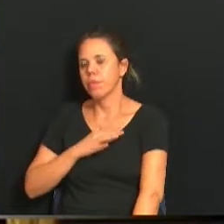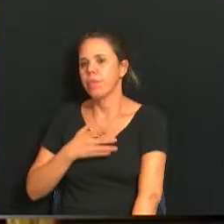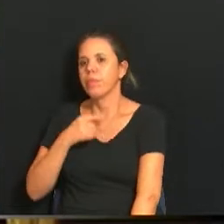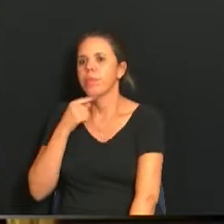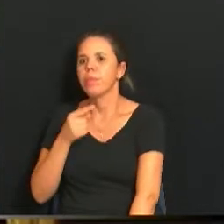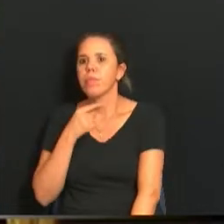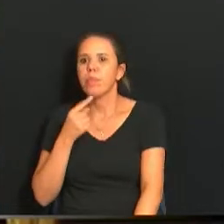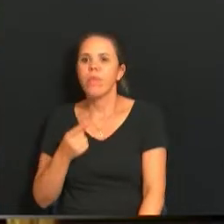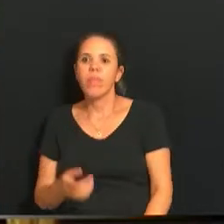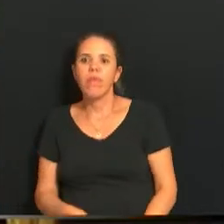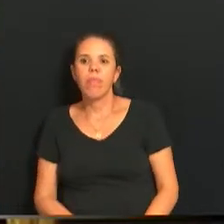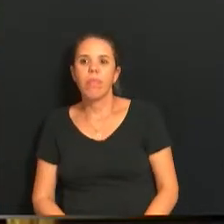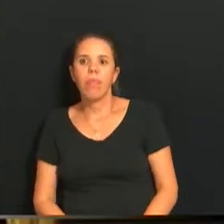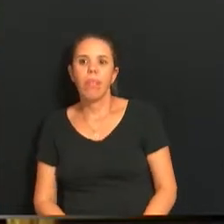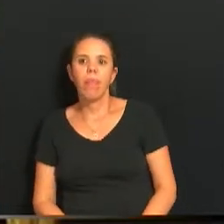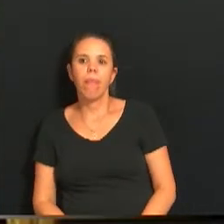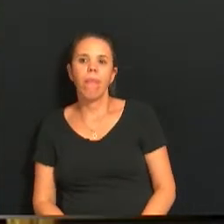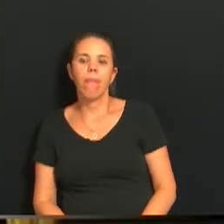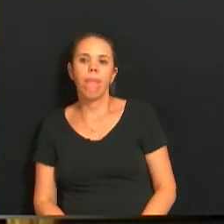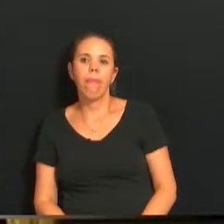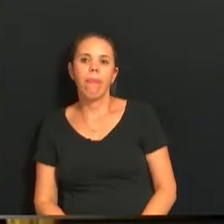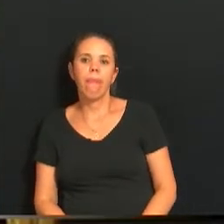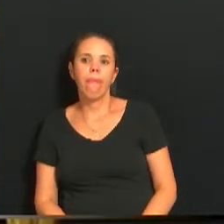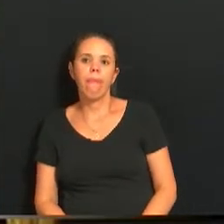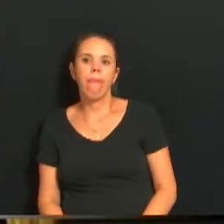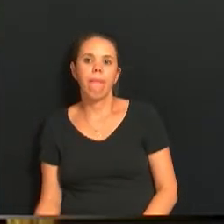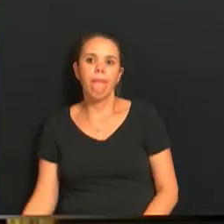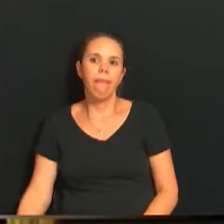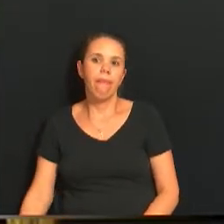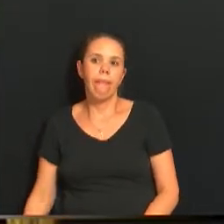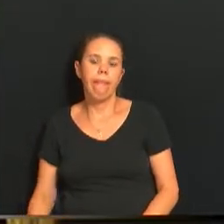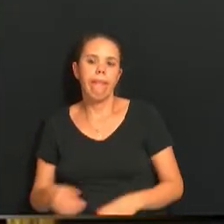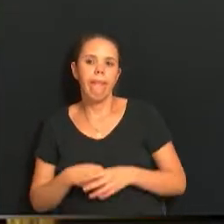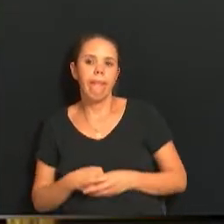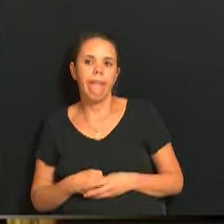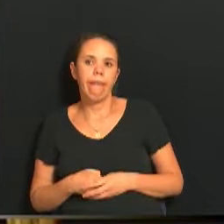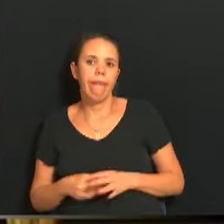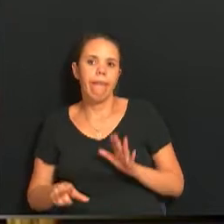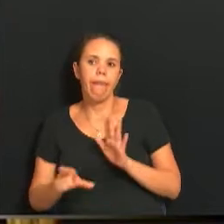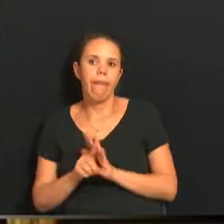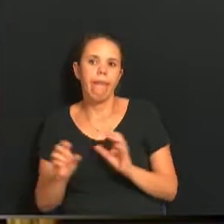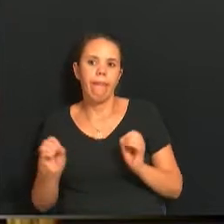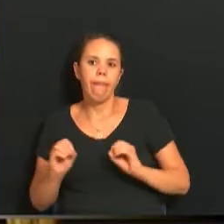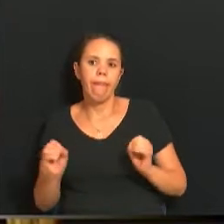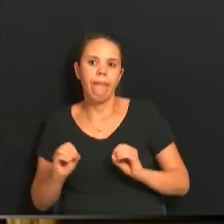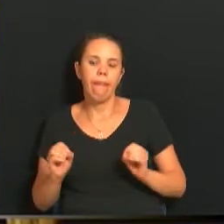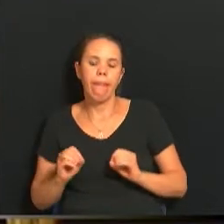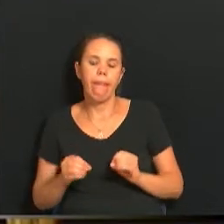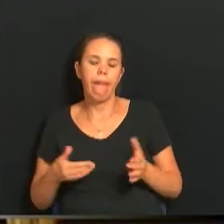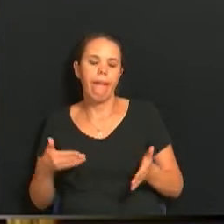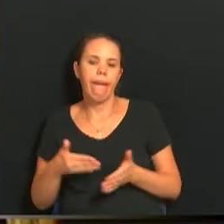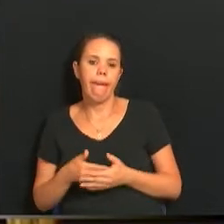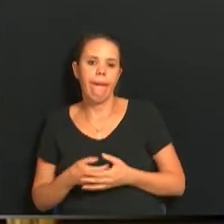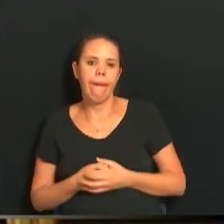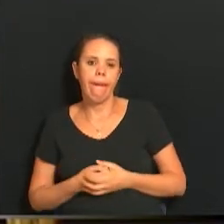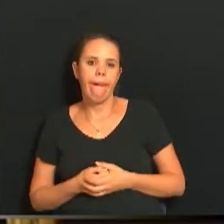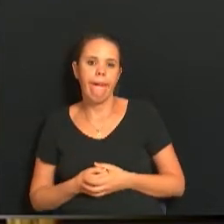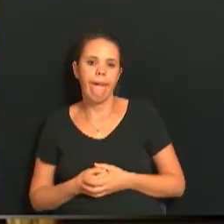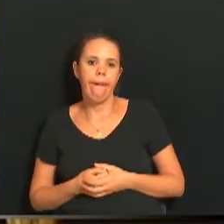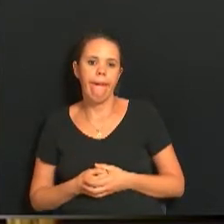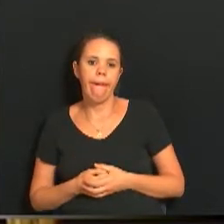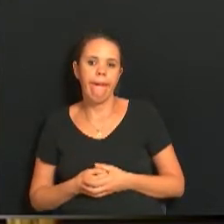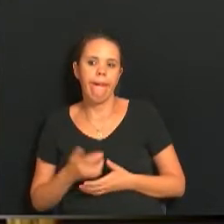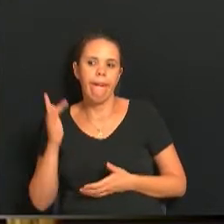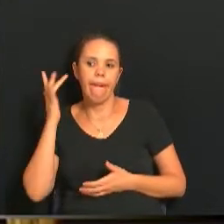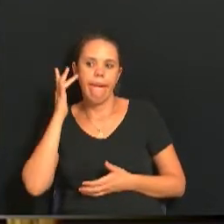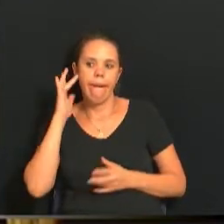dúvidas, tá bom? E não vislumbro nenhum tipo de ilegalidade que impeça o andamento. O que eu acho, a